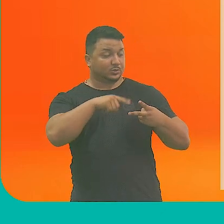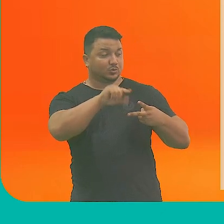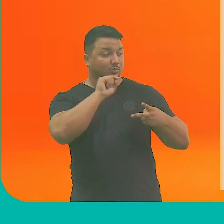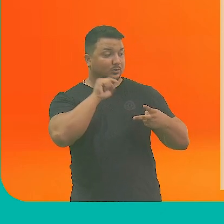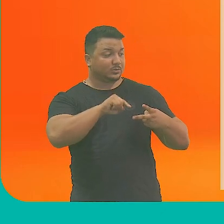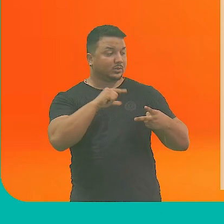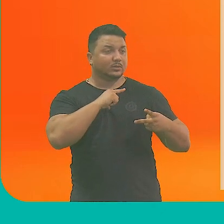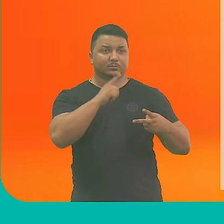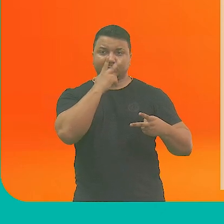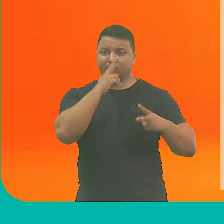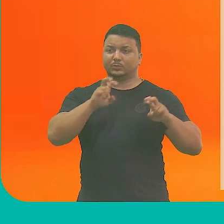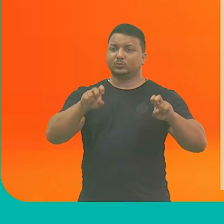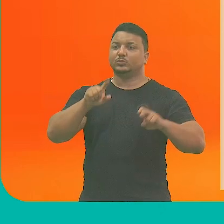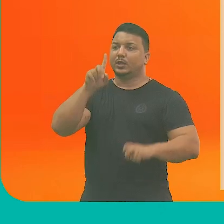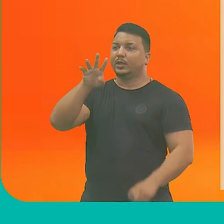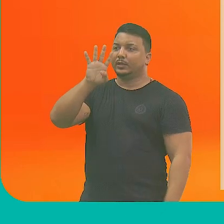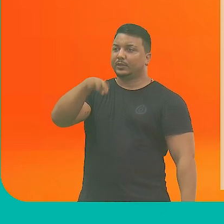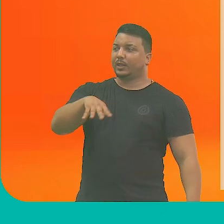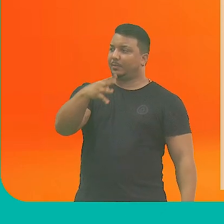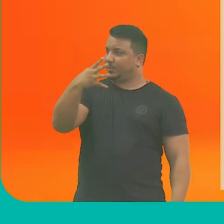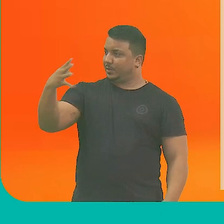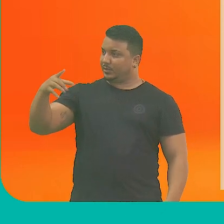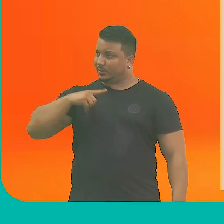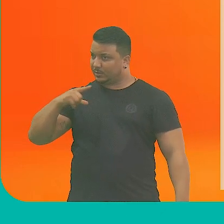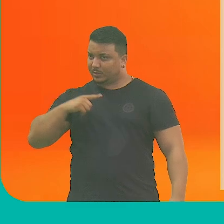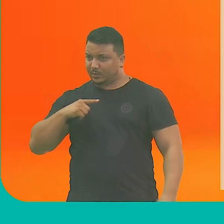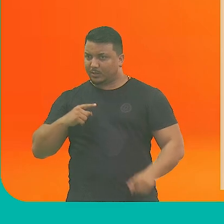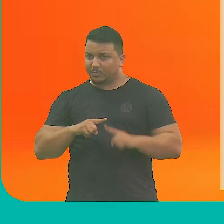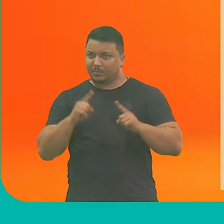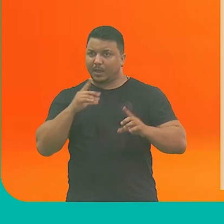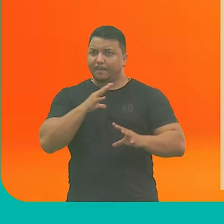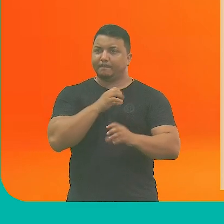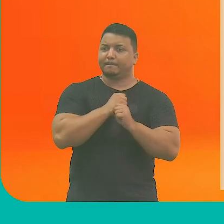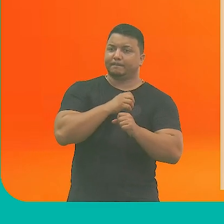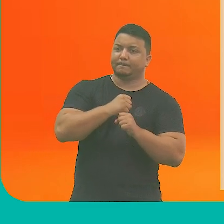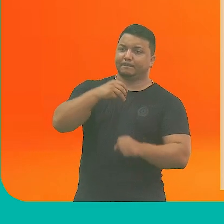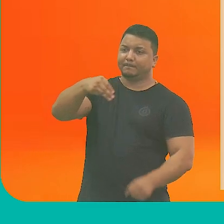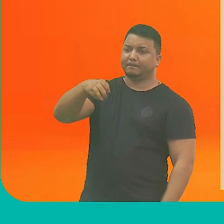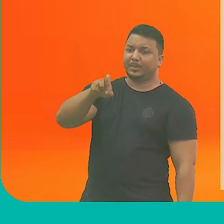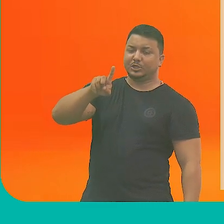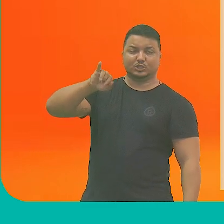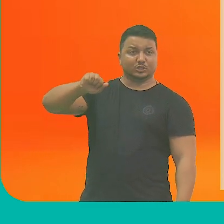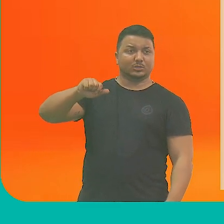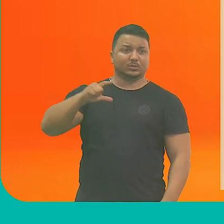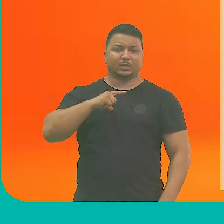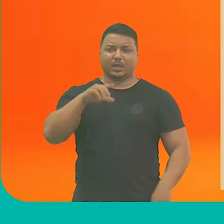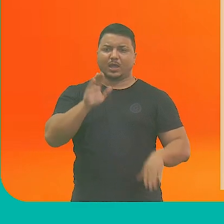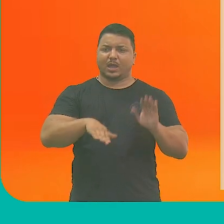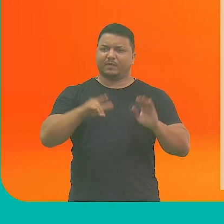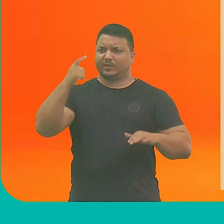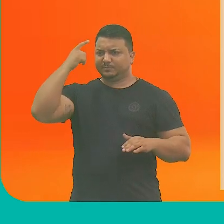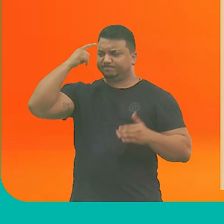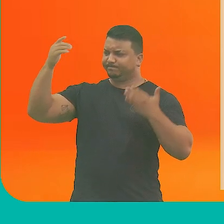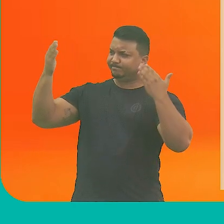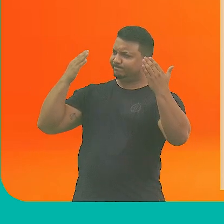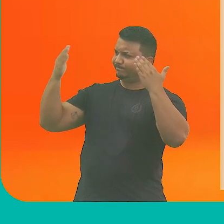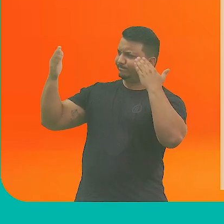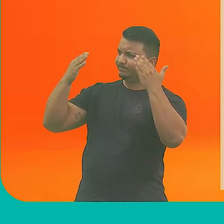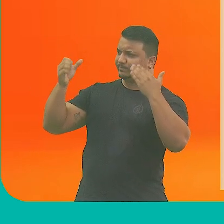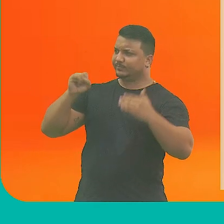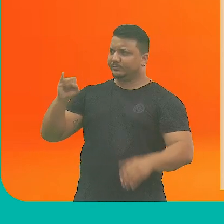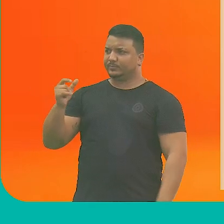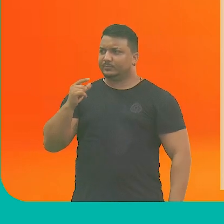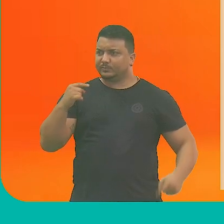essa questão ela traz uma tabela, não tá? Não traz, mas ela pede uma média. Então a gente às vezes fica em dúvida se a gente coloca